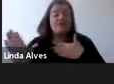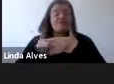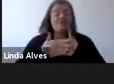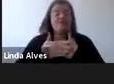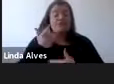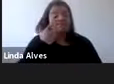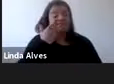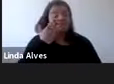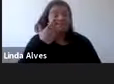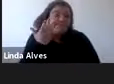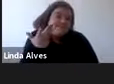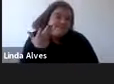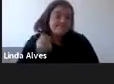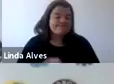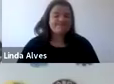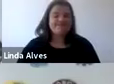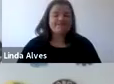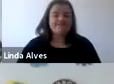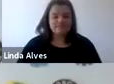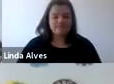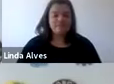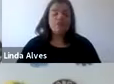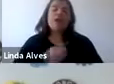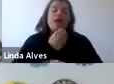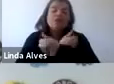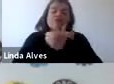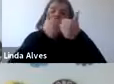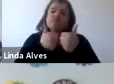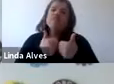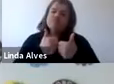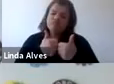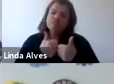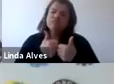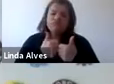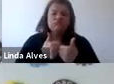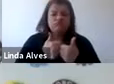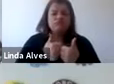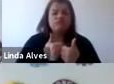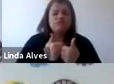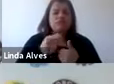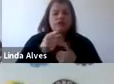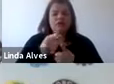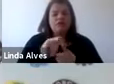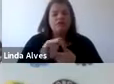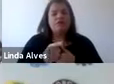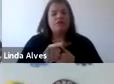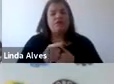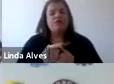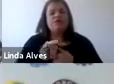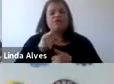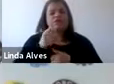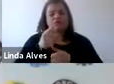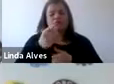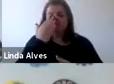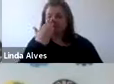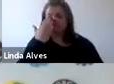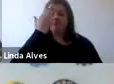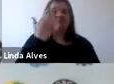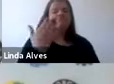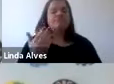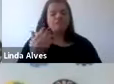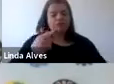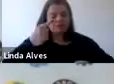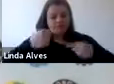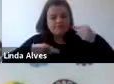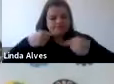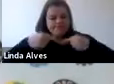o calendário de reuniões. Que bom, Jamil. E você falou bem o que eu ia fechar aqui comentando. Vocês já saem na frente porque estão